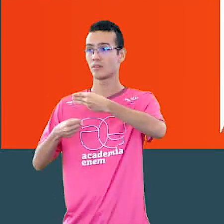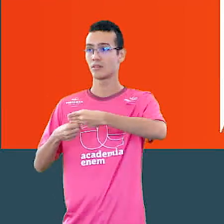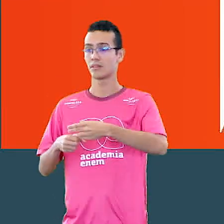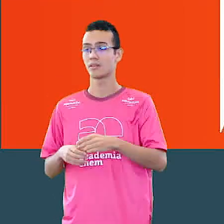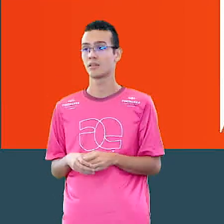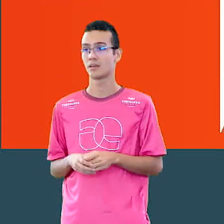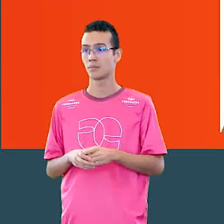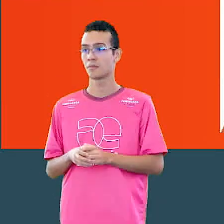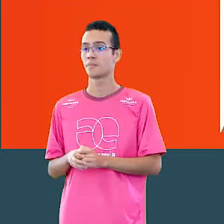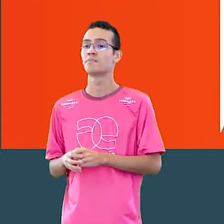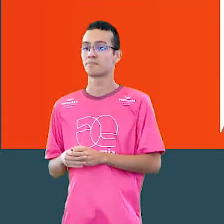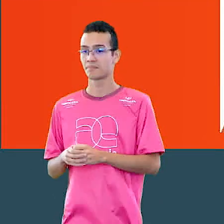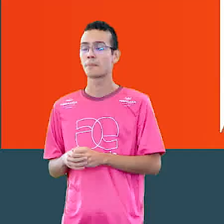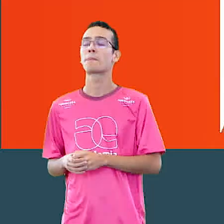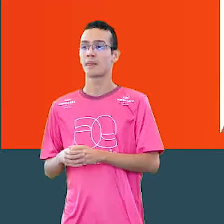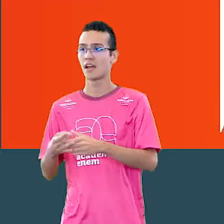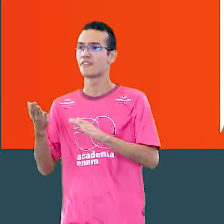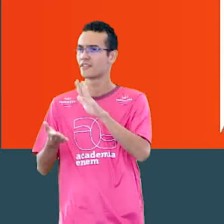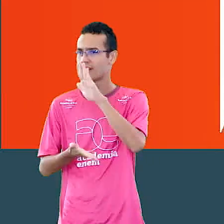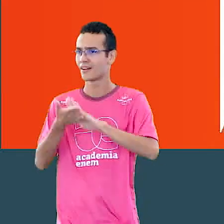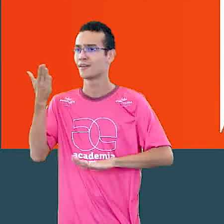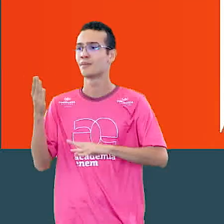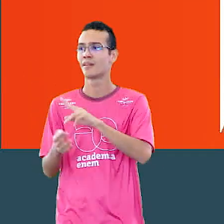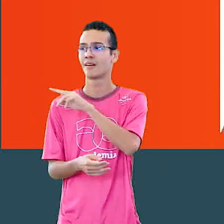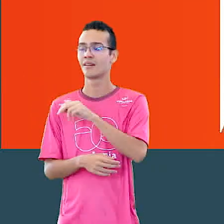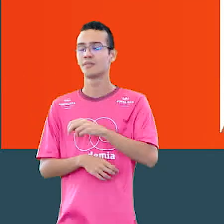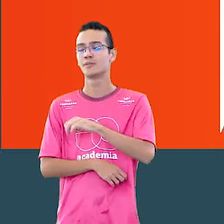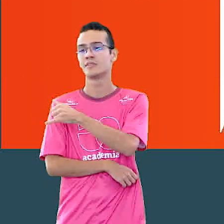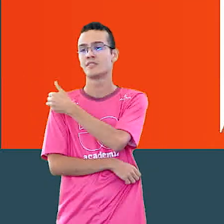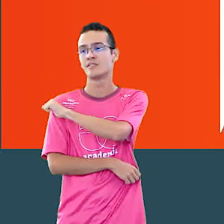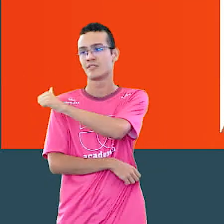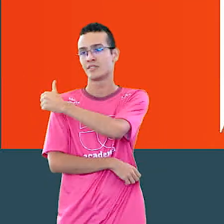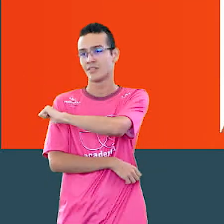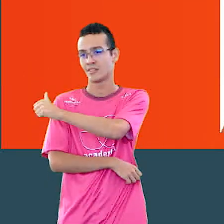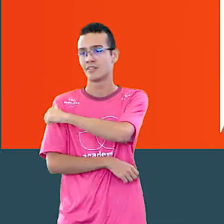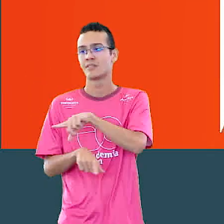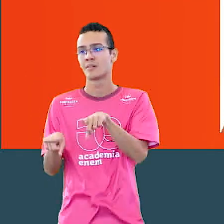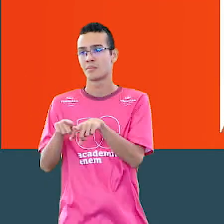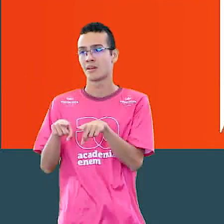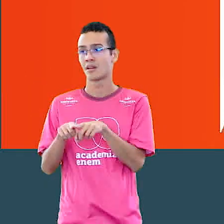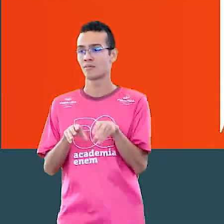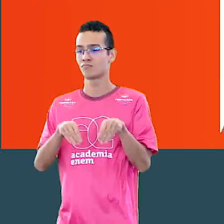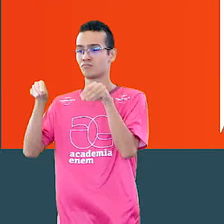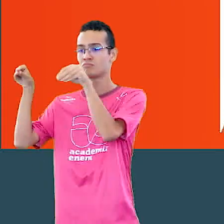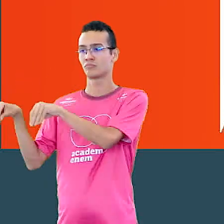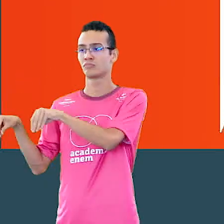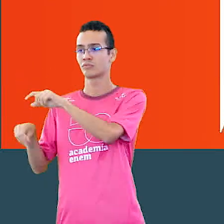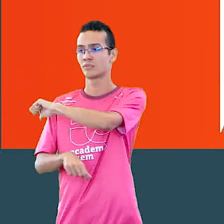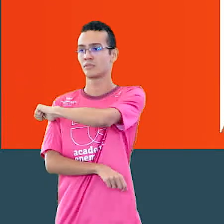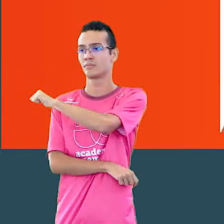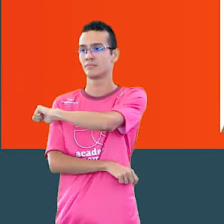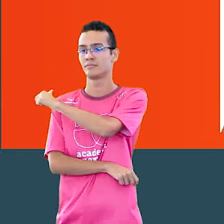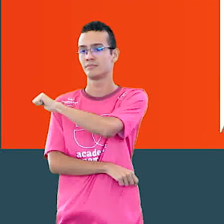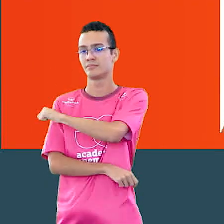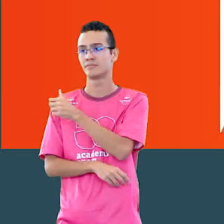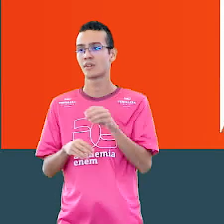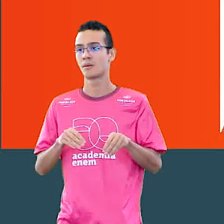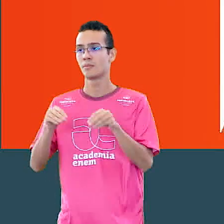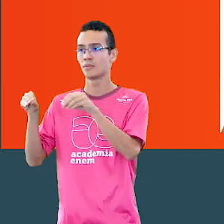Rio de Janeiro. Ela é viva, gente. Ela tem 79 anos, tá? E ela foi para o Rio de Janeiro